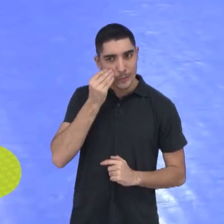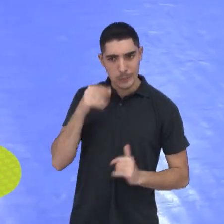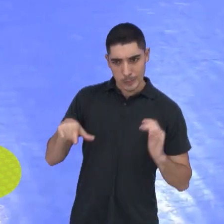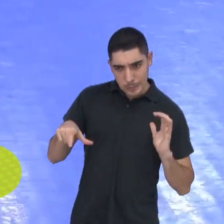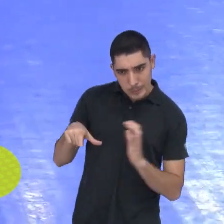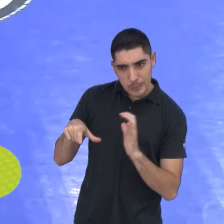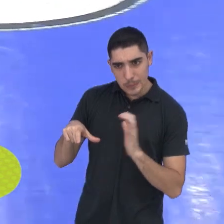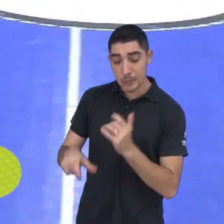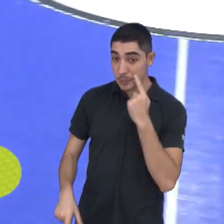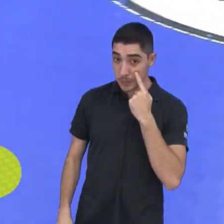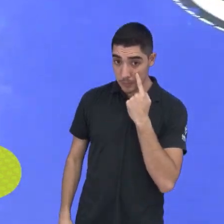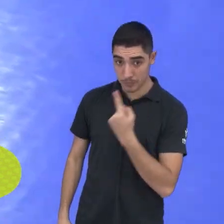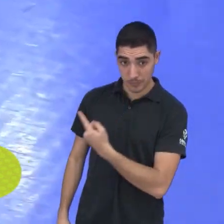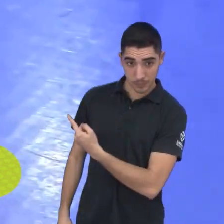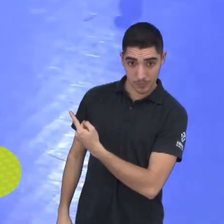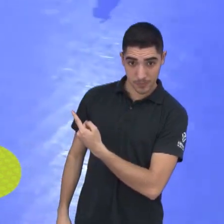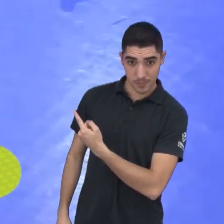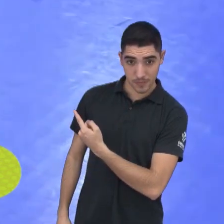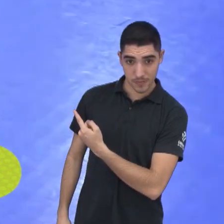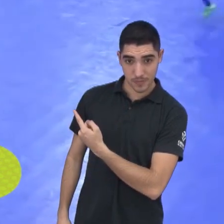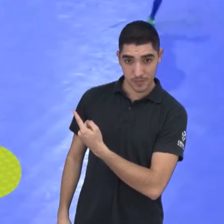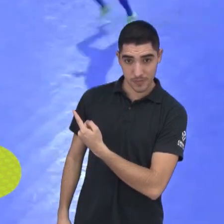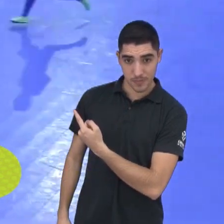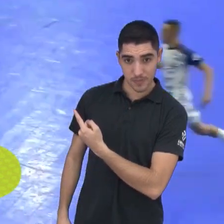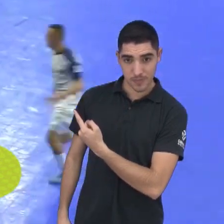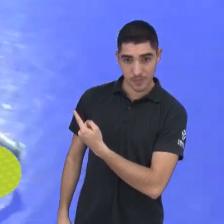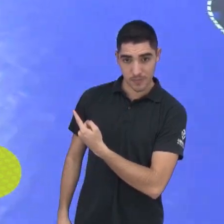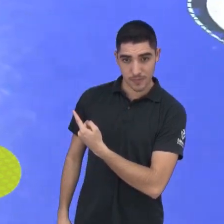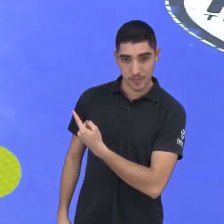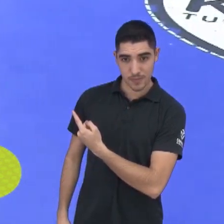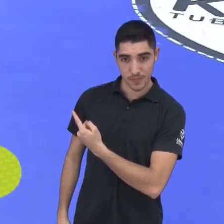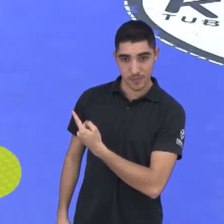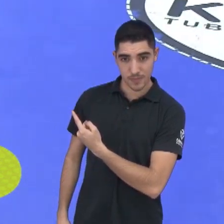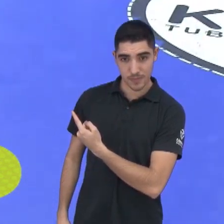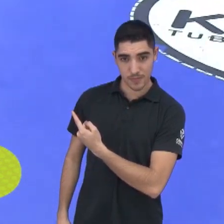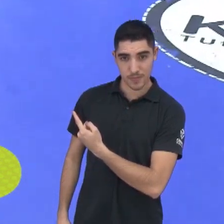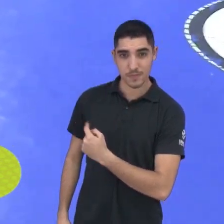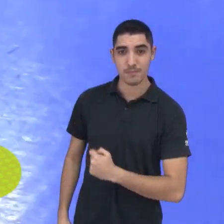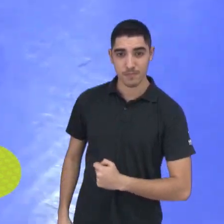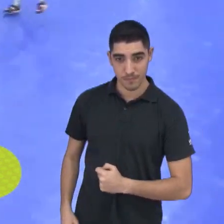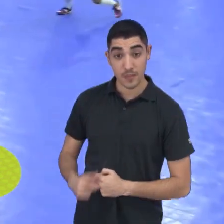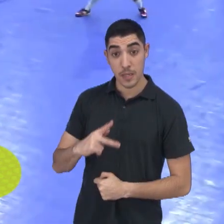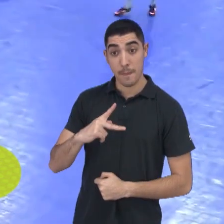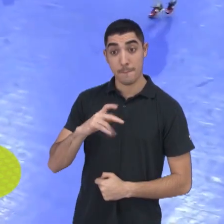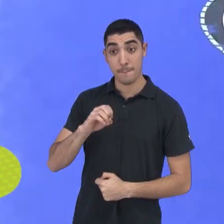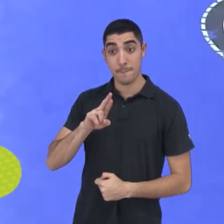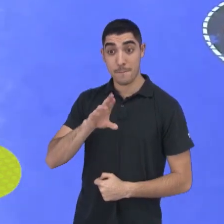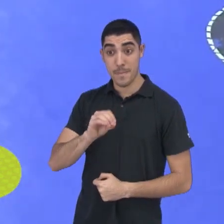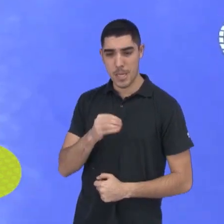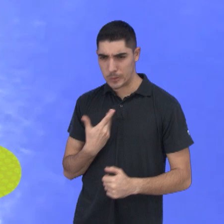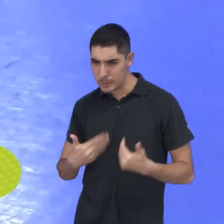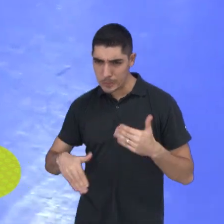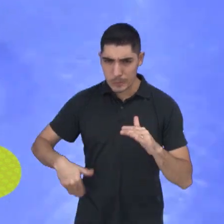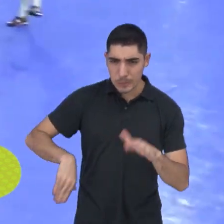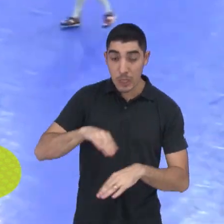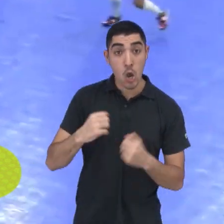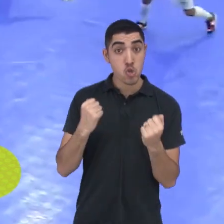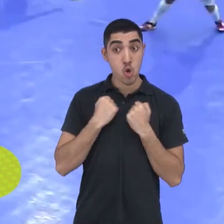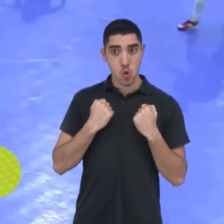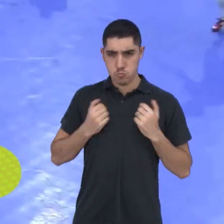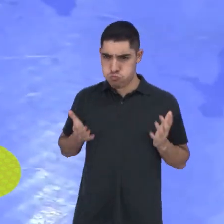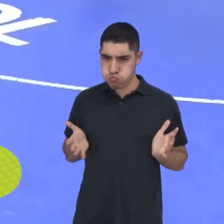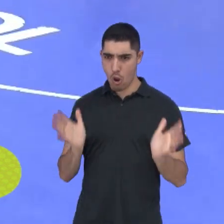Pedro, agora aqui na esquerda, ele dominou, de costas, girou, carregou, trouxe para o meio e bateu de bico. Serjão de novo com o pé